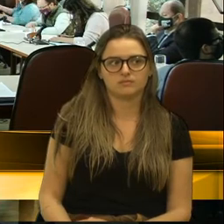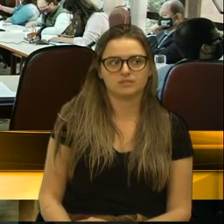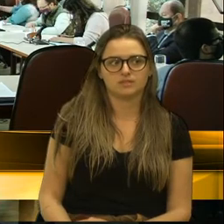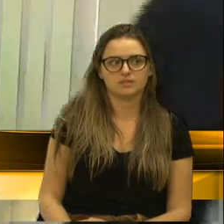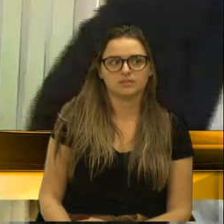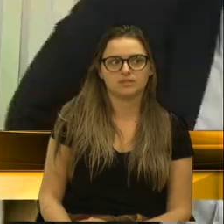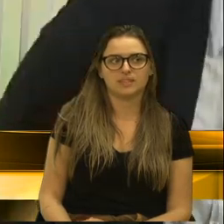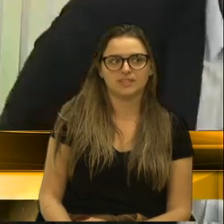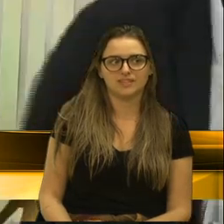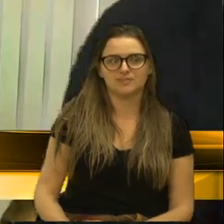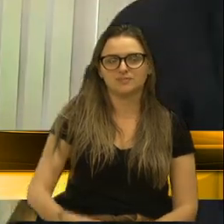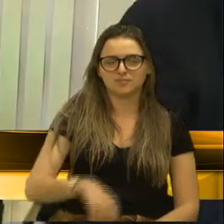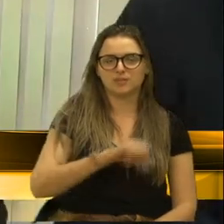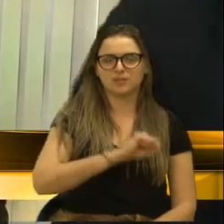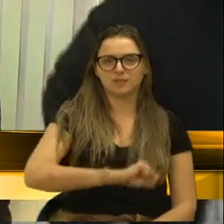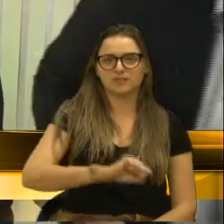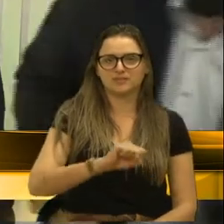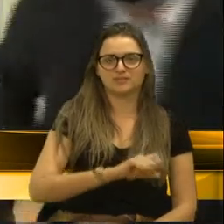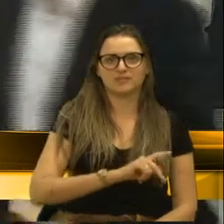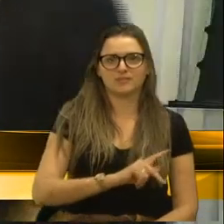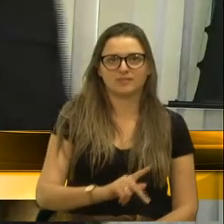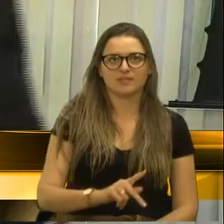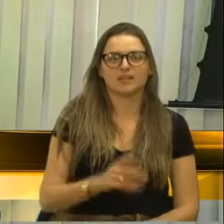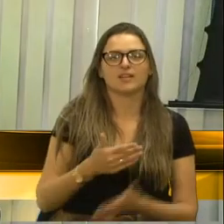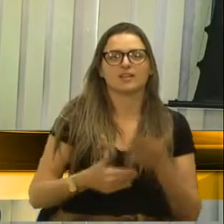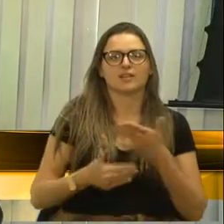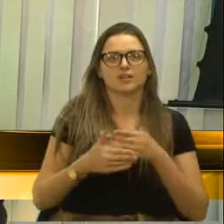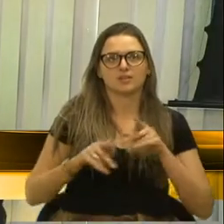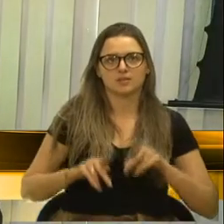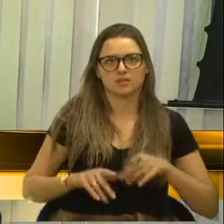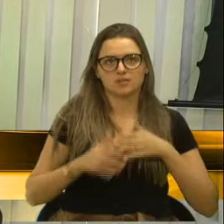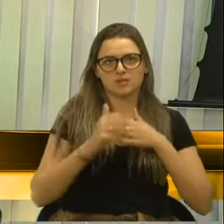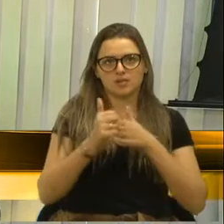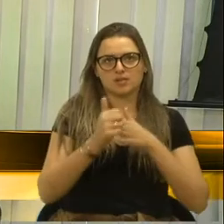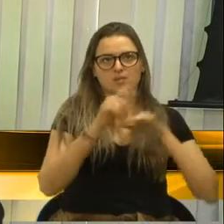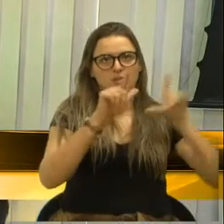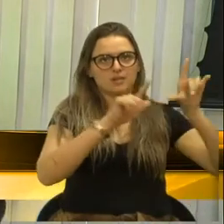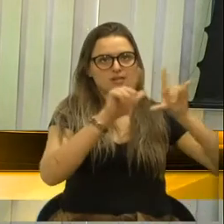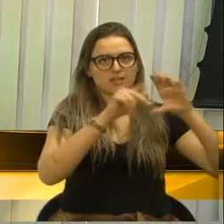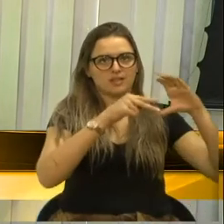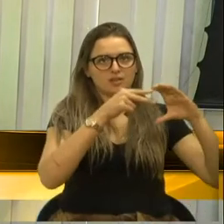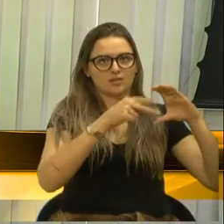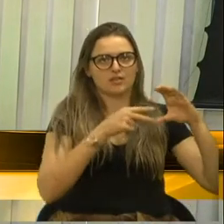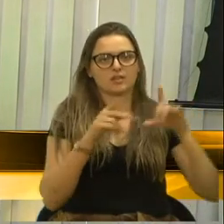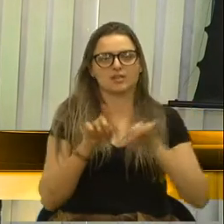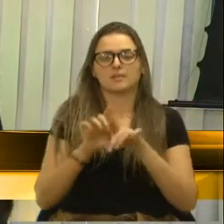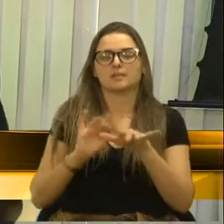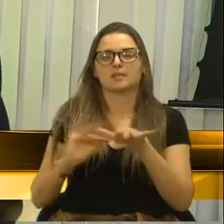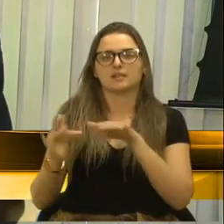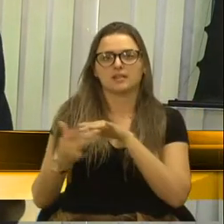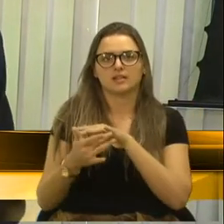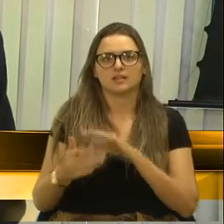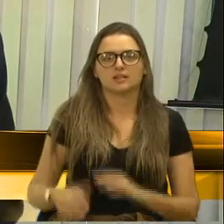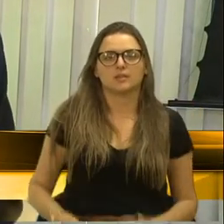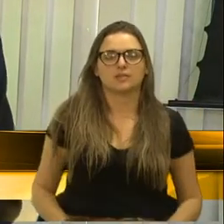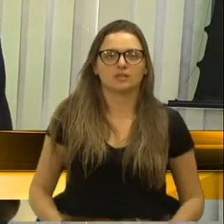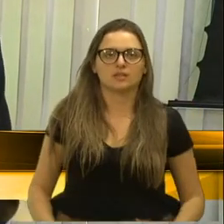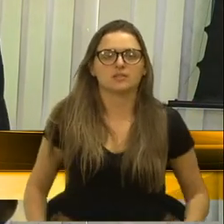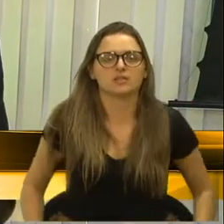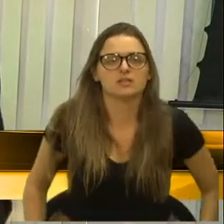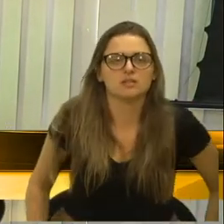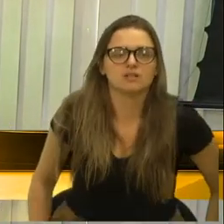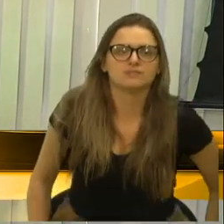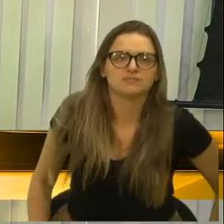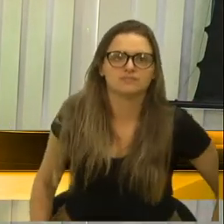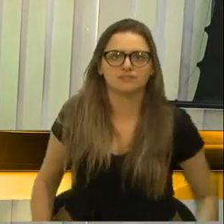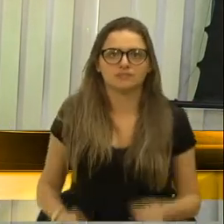senhoras e senhores vereadores, pessoal que nos acompanham através da TV Câmara, das redes sociais, vou tratar de